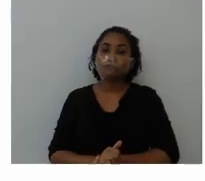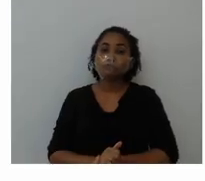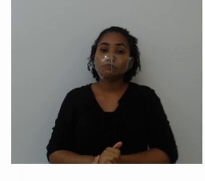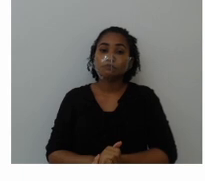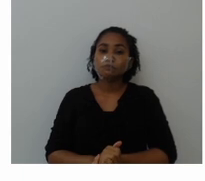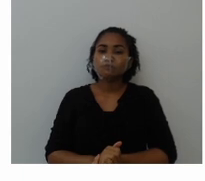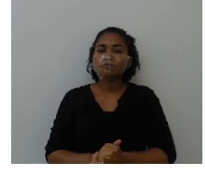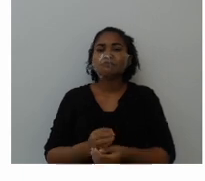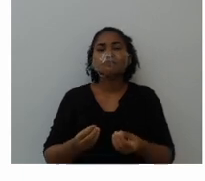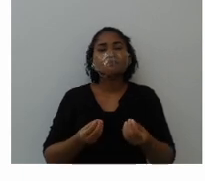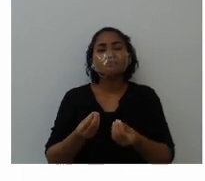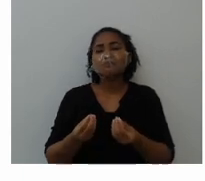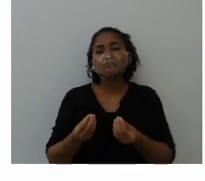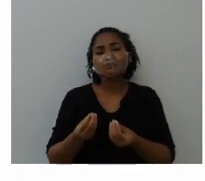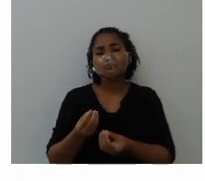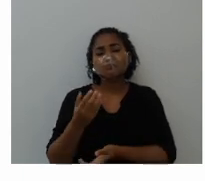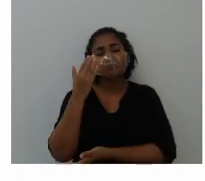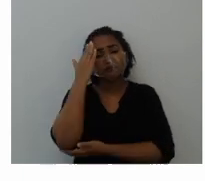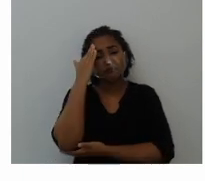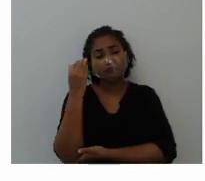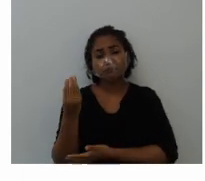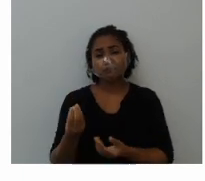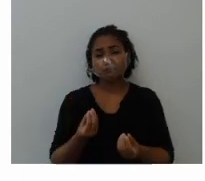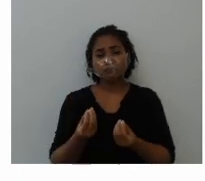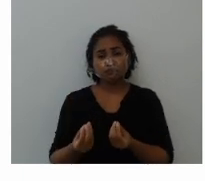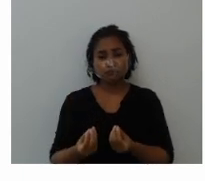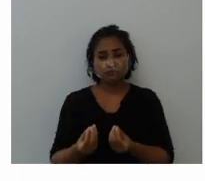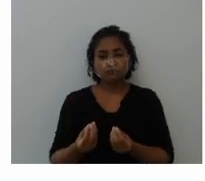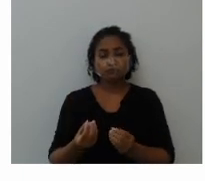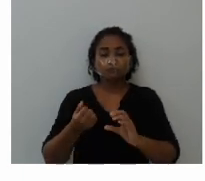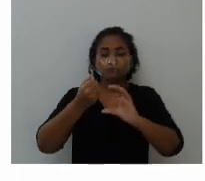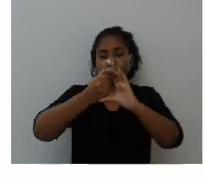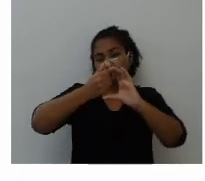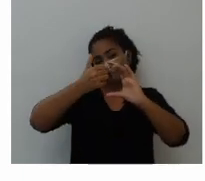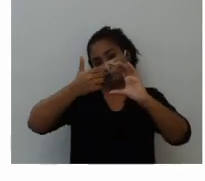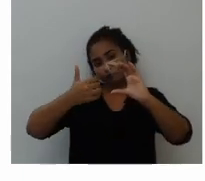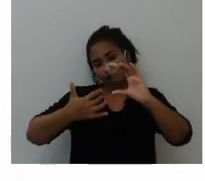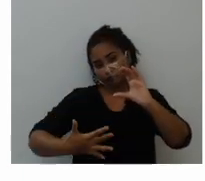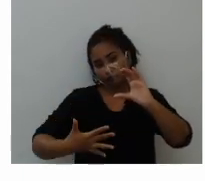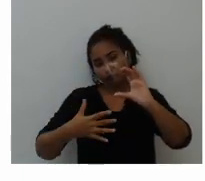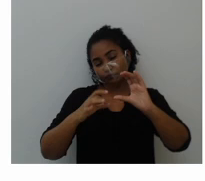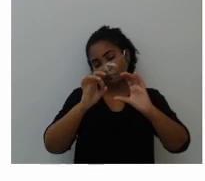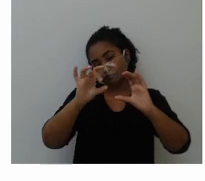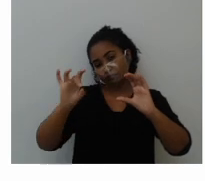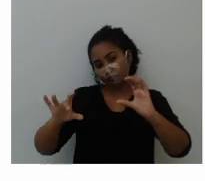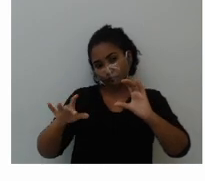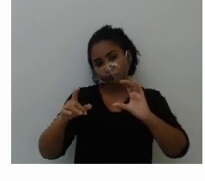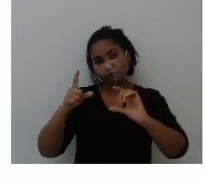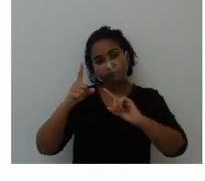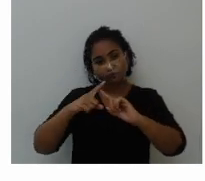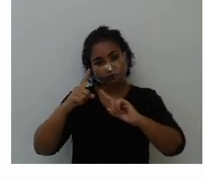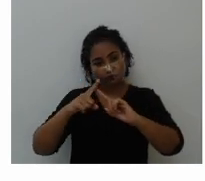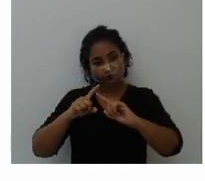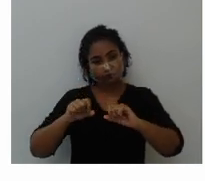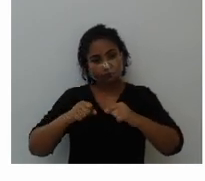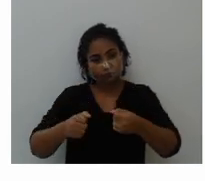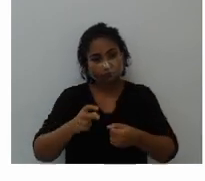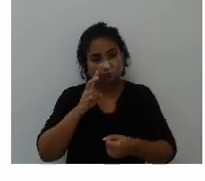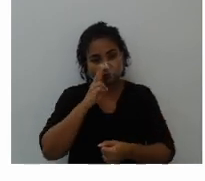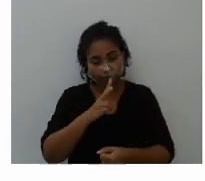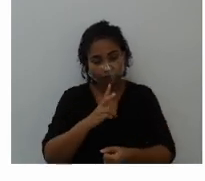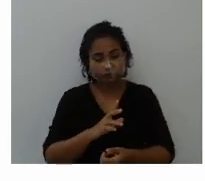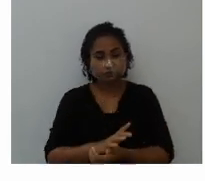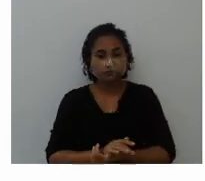temos. Paulinho, como é que eu vou saber as forças? É só lembrar a característica de cada uma delas. Então, por exemplo, se um objeto tem massa, ele